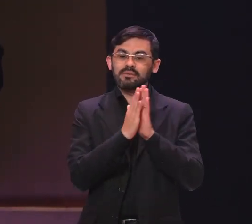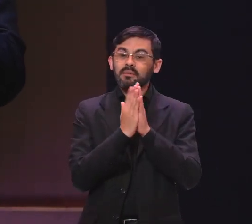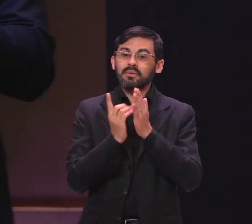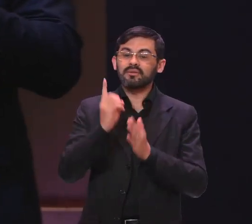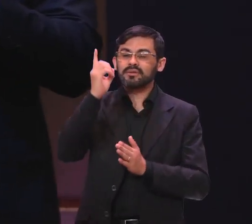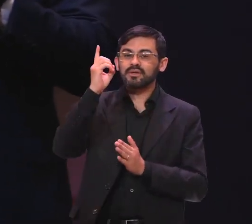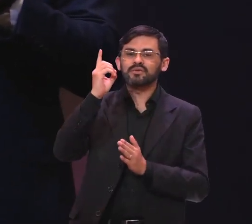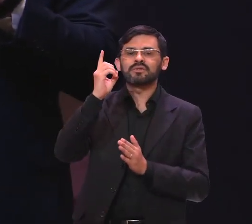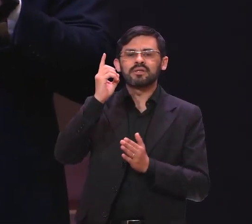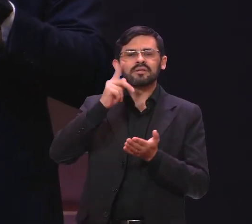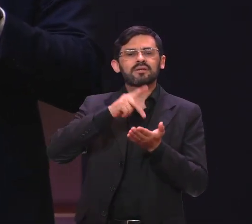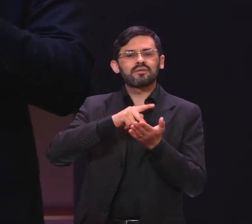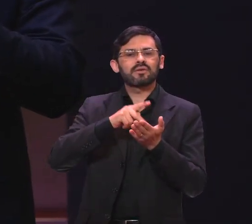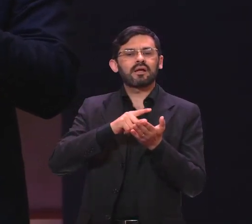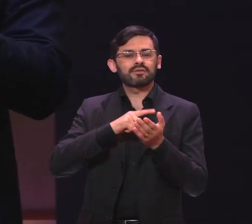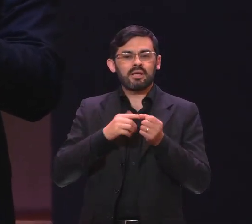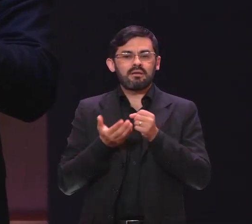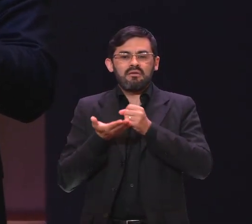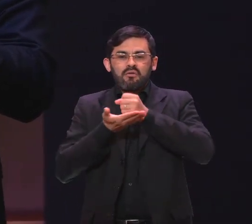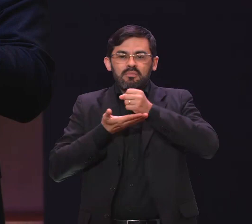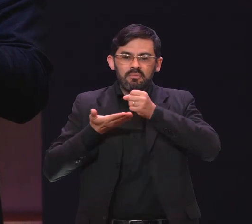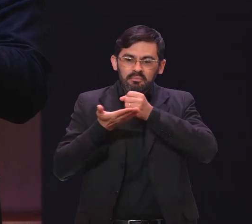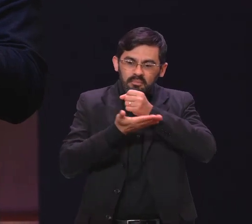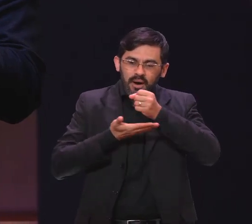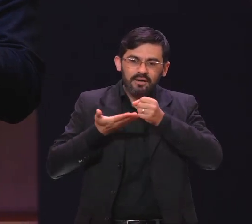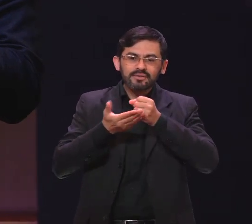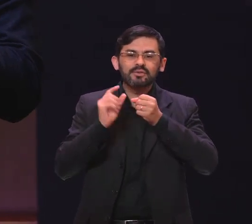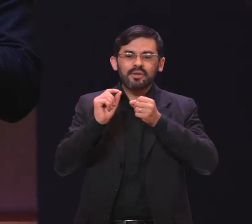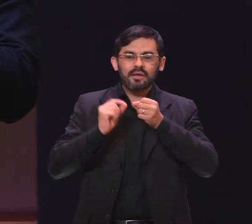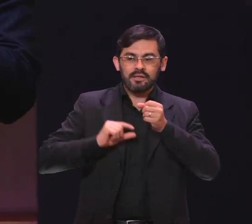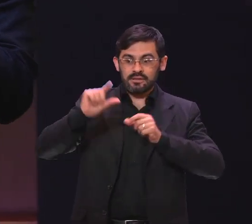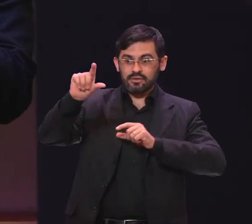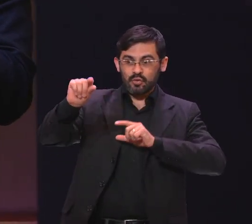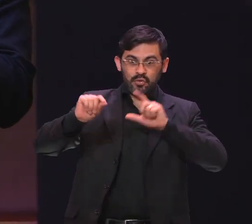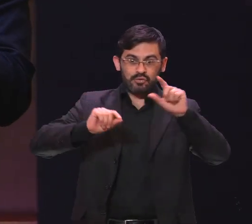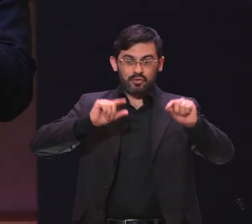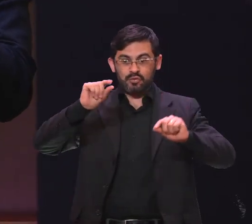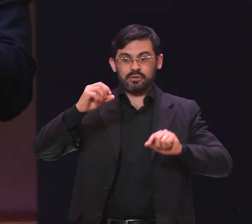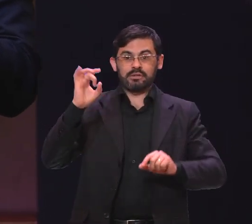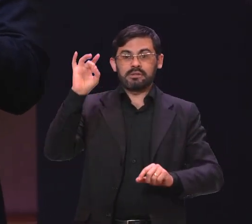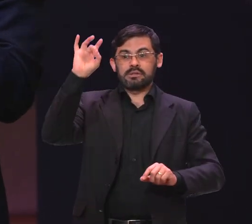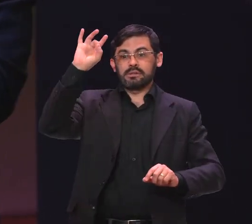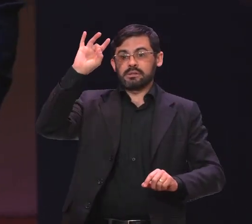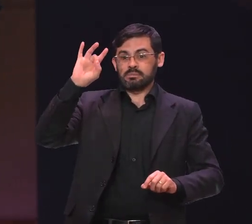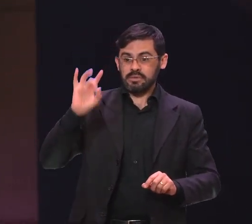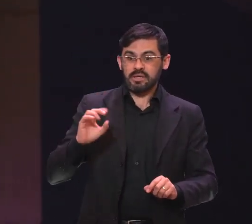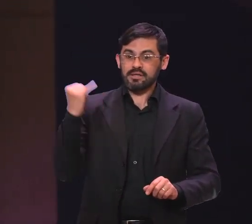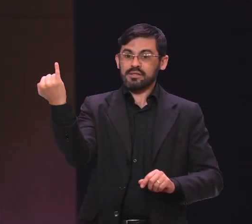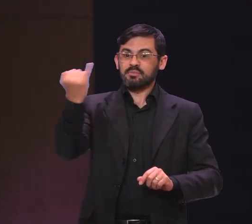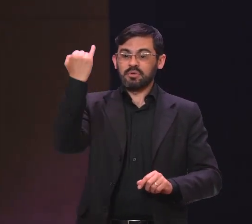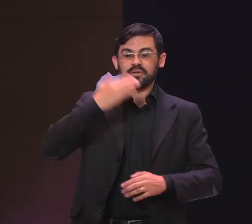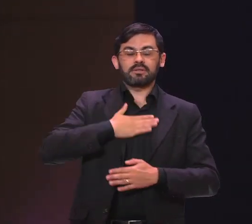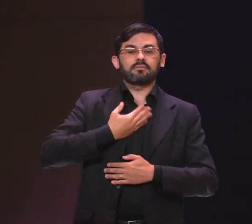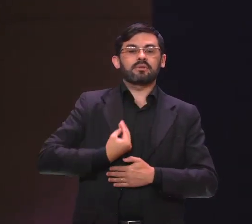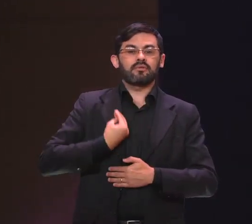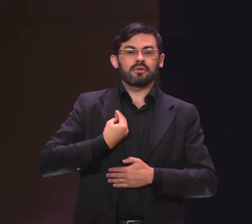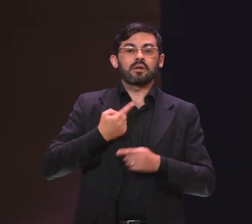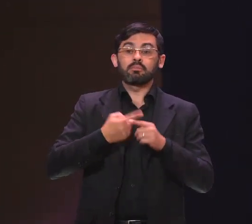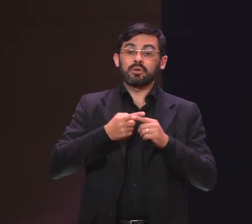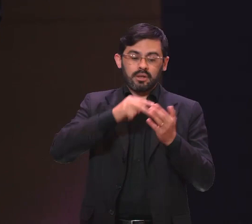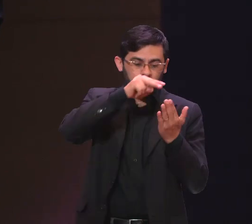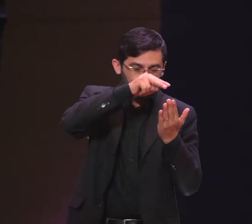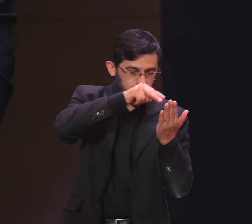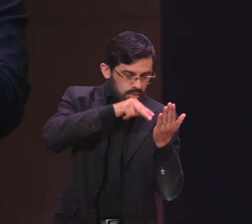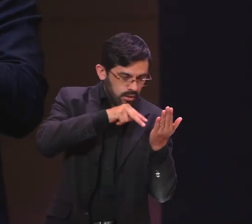bíblicos que fundamentaram decisões pessoais importantes. Porque enquanto eu li a